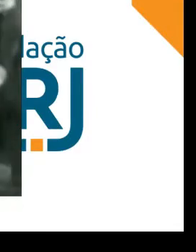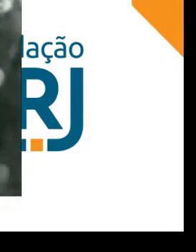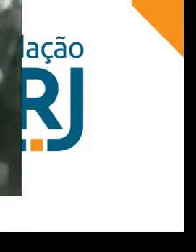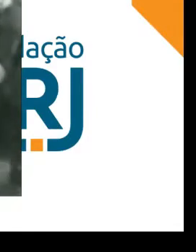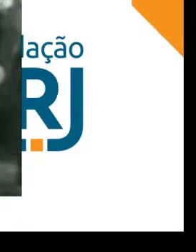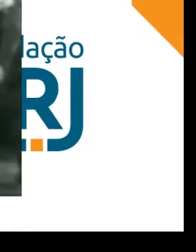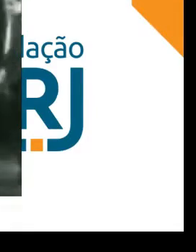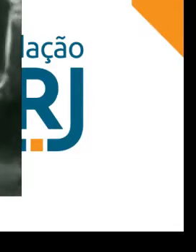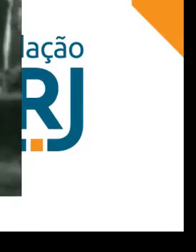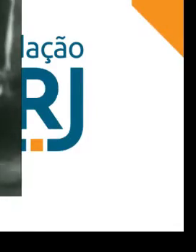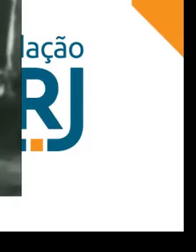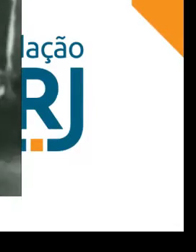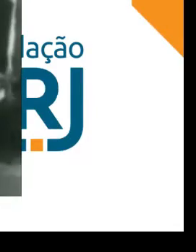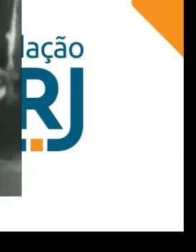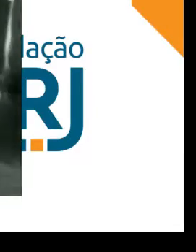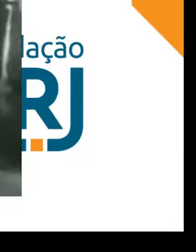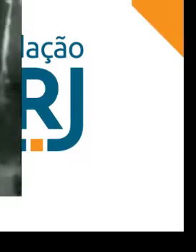cravadores, fundidores.